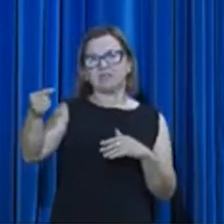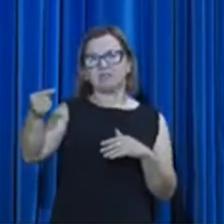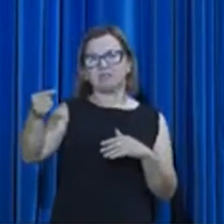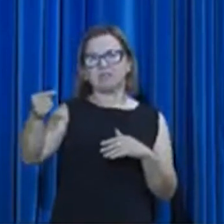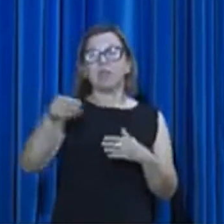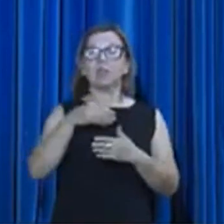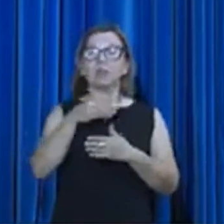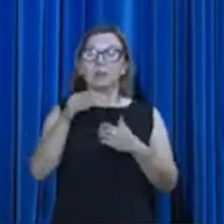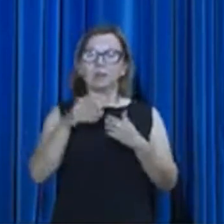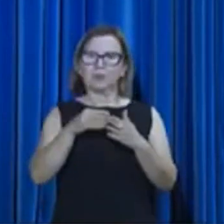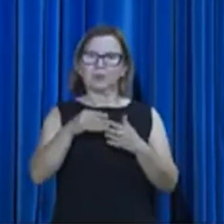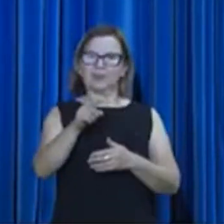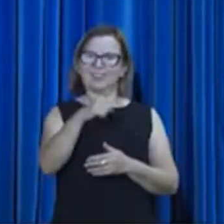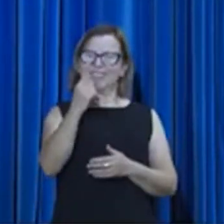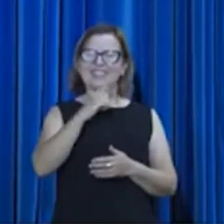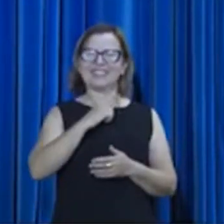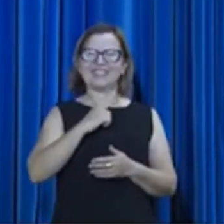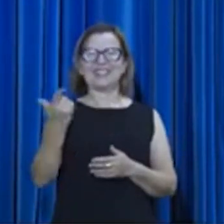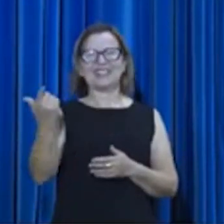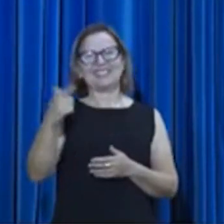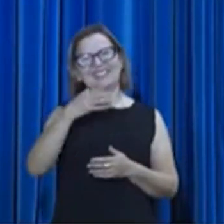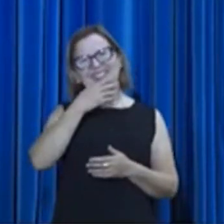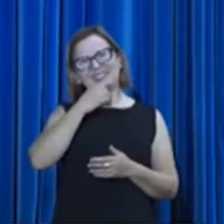temos vem do Pai.